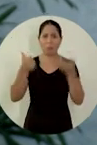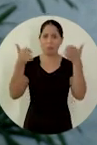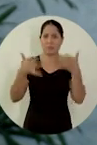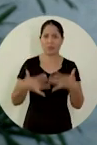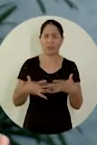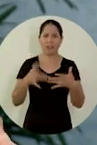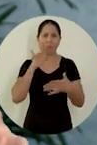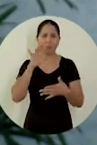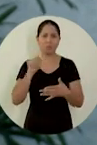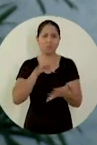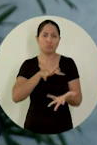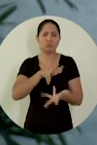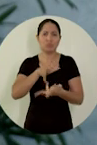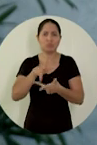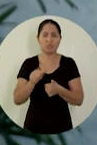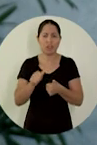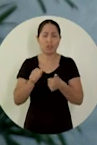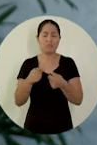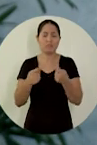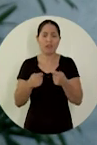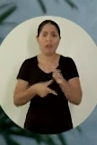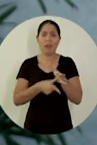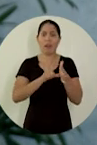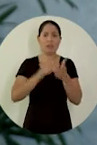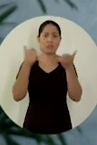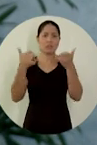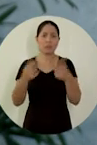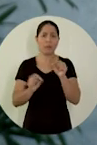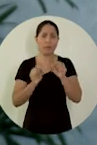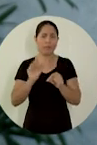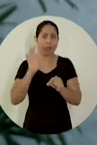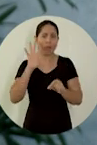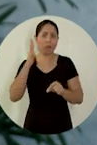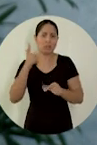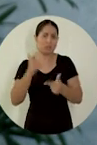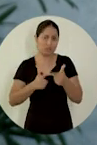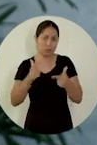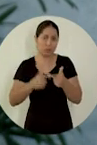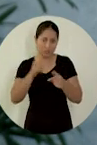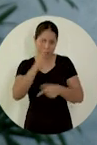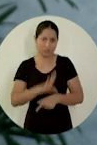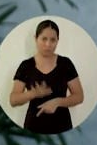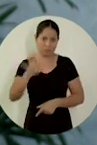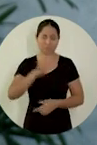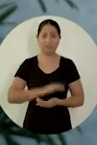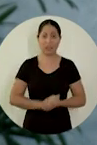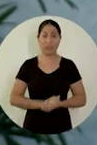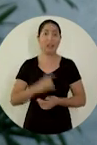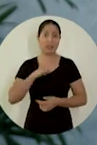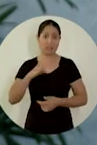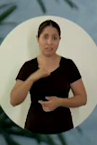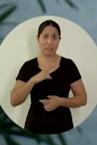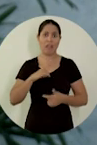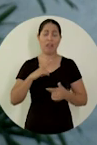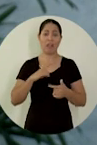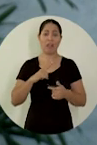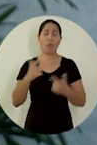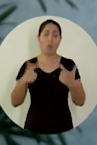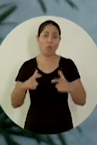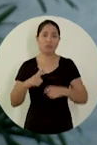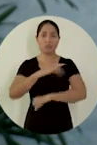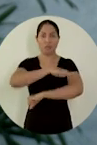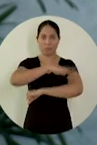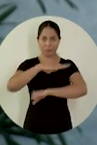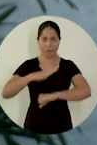sobre o Dia Mundial de Meio Ambiente sem falar das recentes tragédias que aconteceram no país. A mais